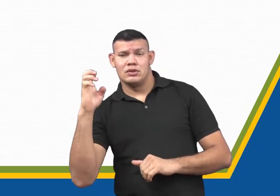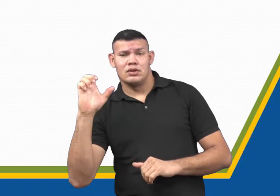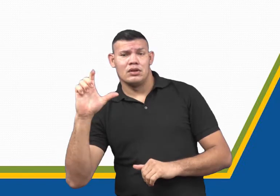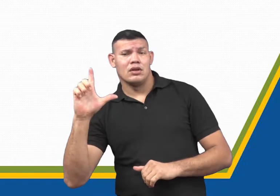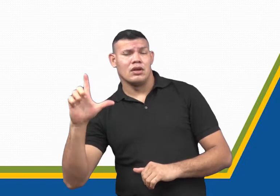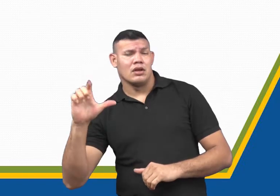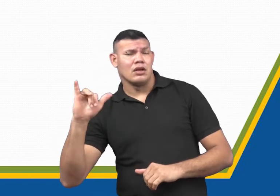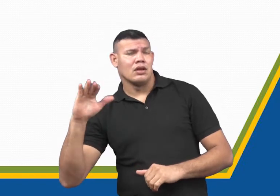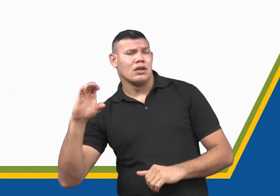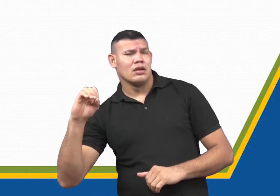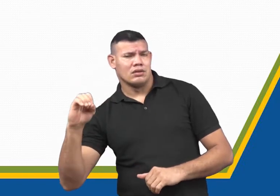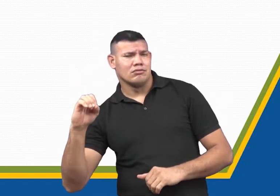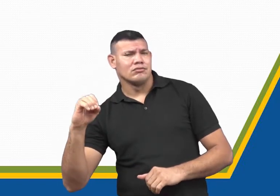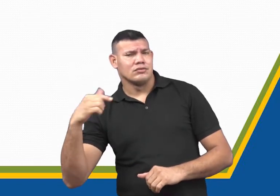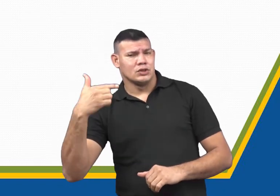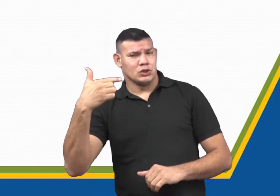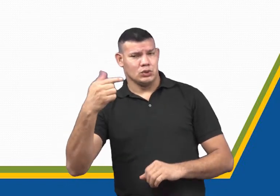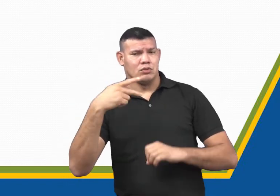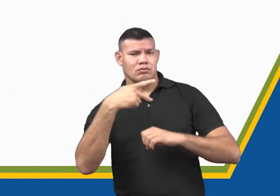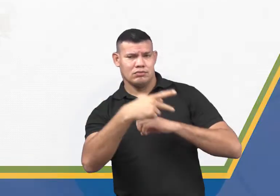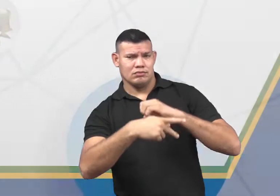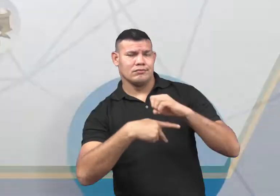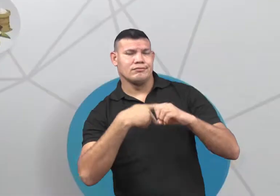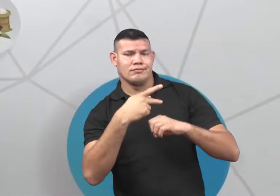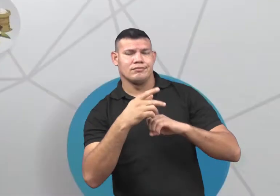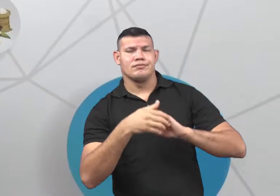dois prótons no seu núcleo.